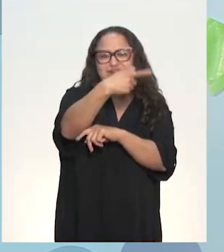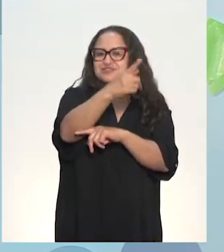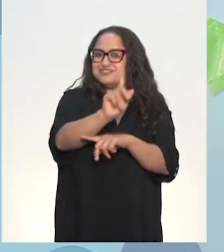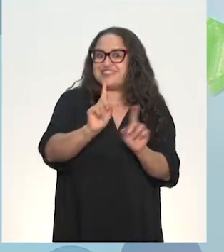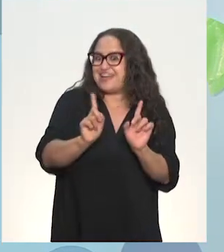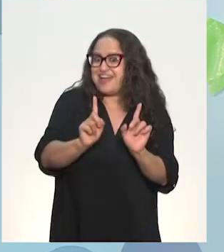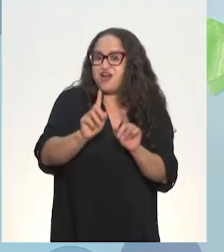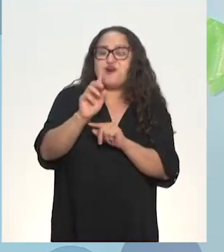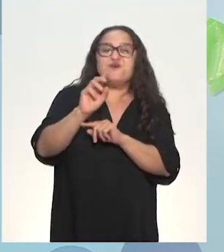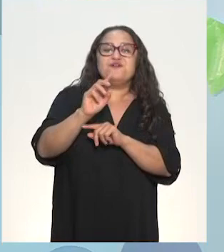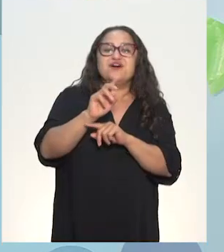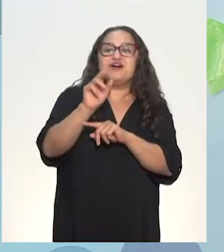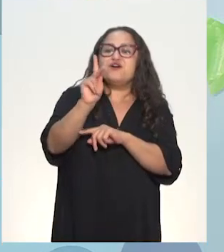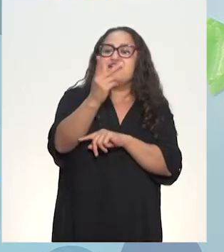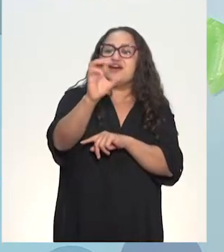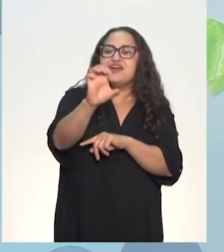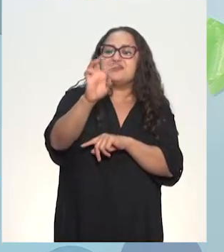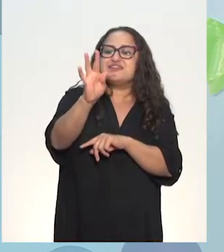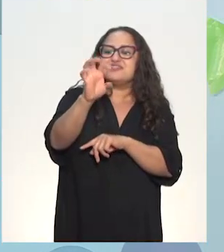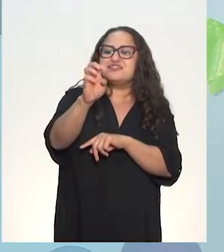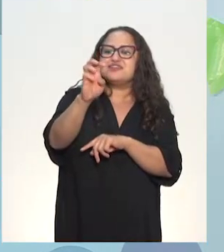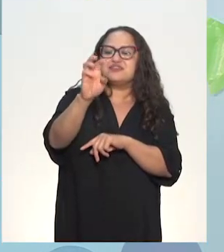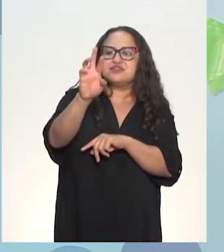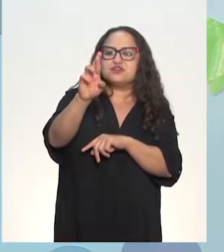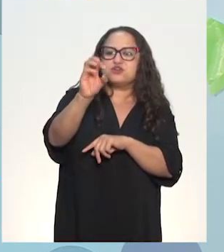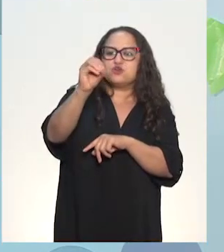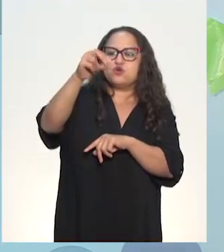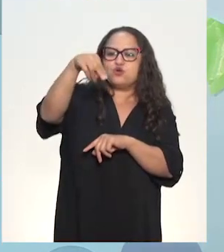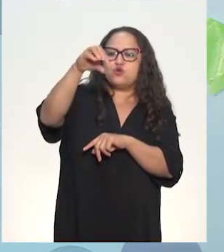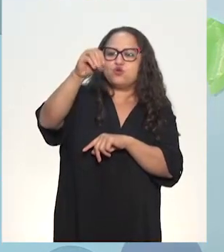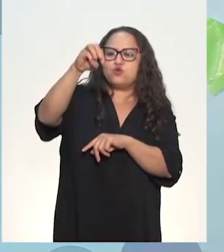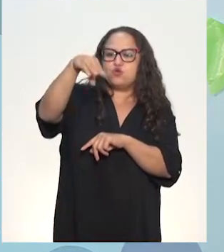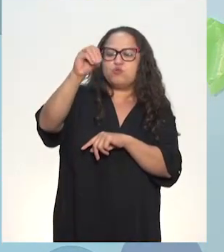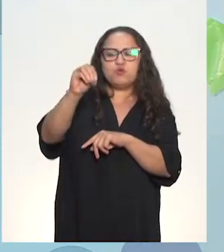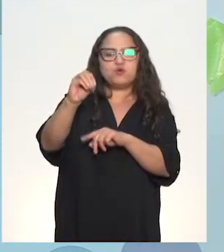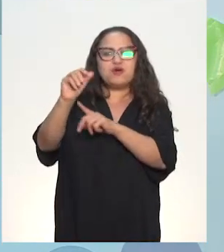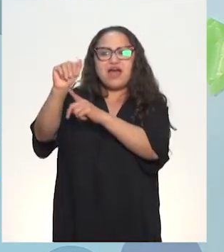trazer para a aula hoje, chamado Álvaro de Campos. Alberto Caeiro é outro